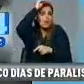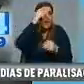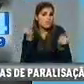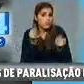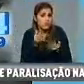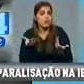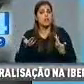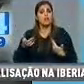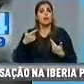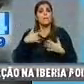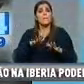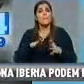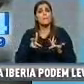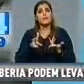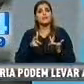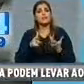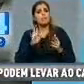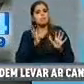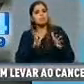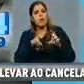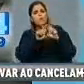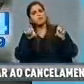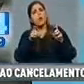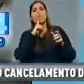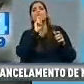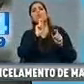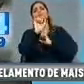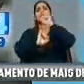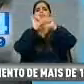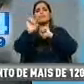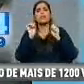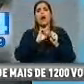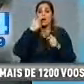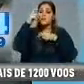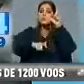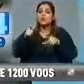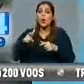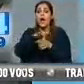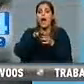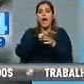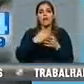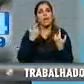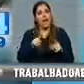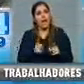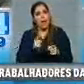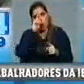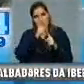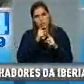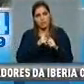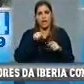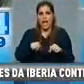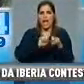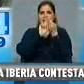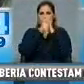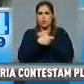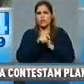fazem, e não tanto dos seus rótulos, que nós vamos fazer exatamente esta grande transformação na rede de ensino superior. Esta mudança pode